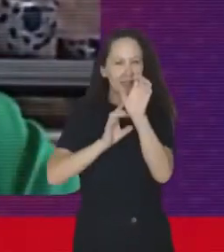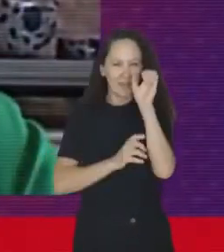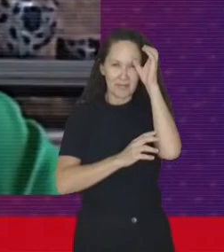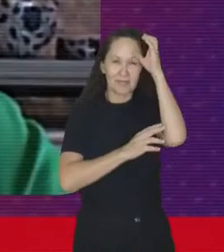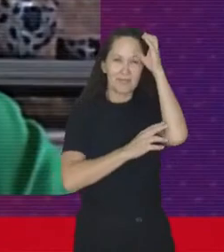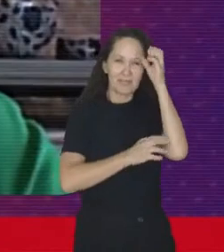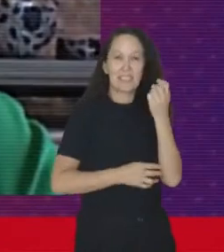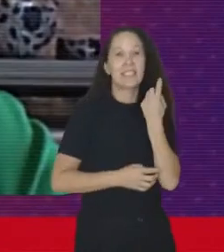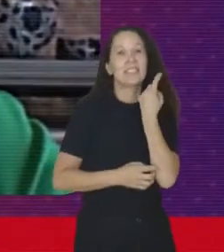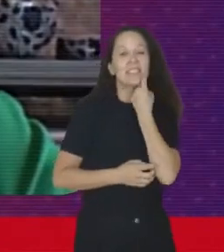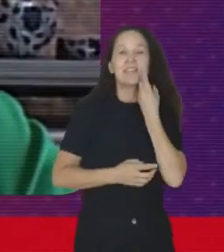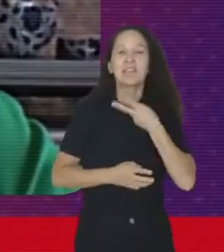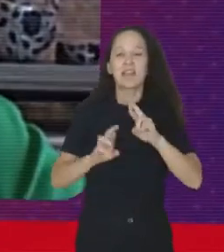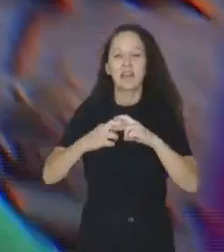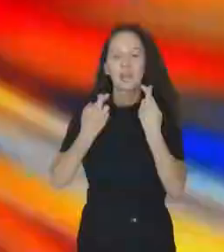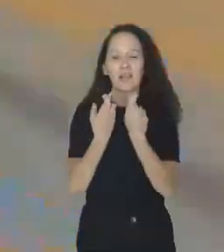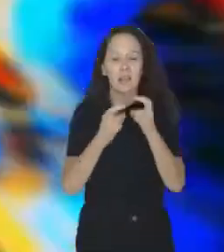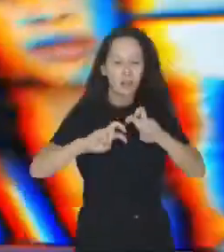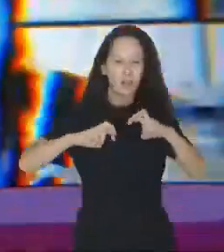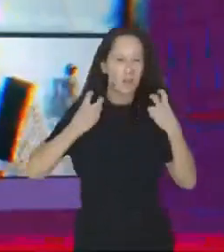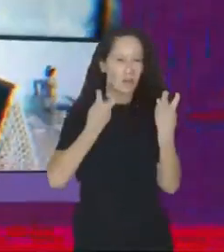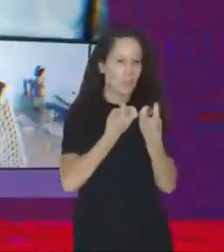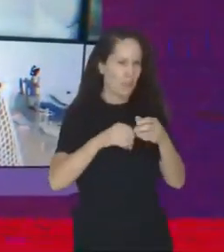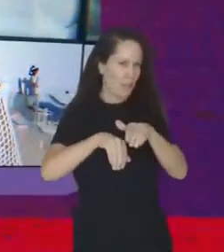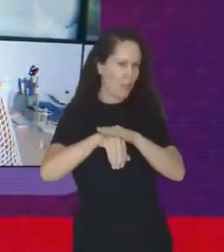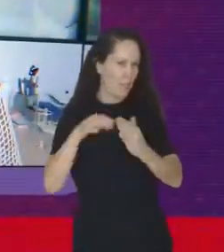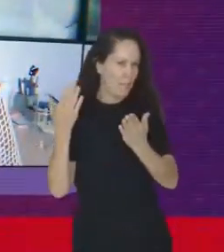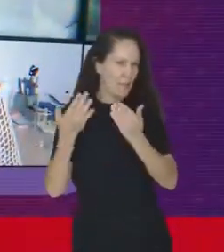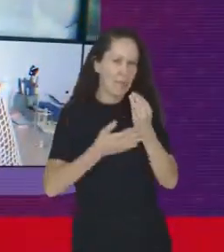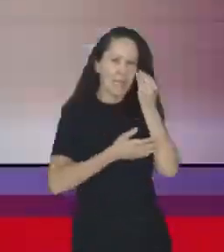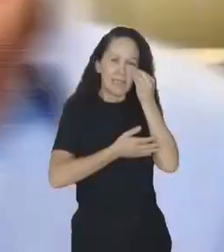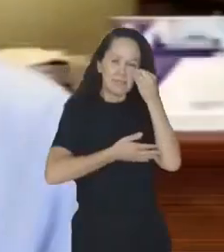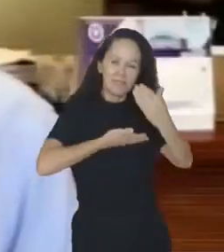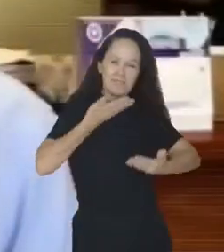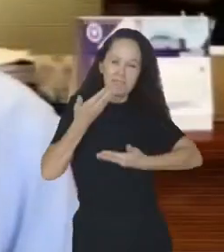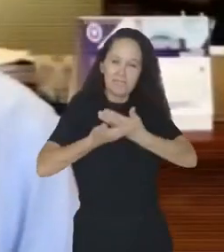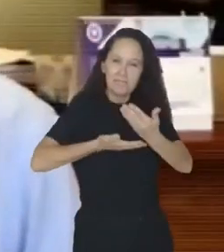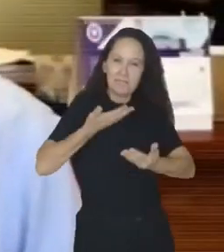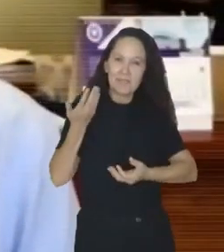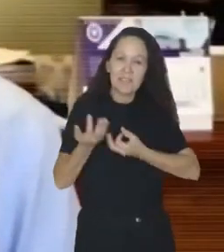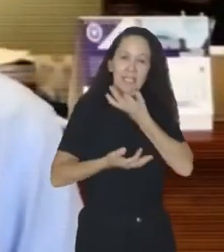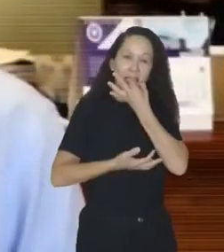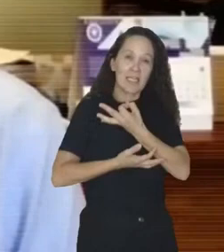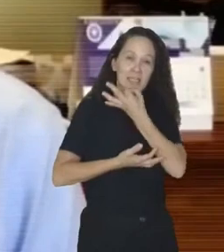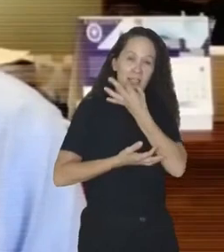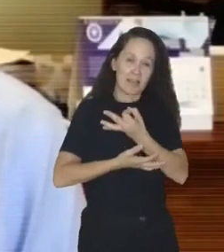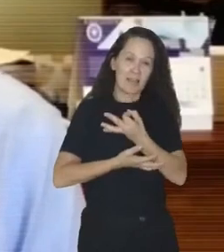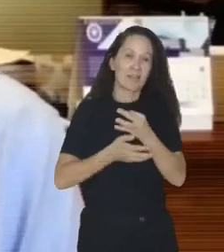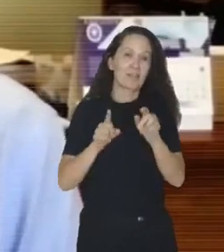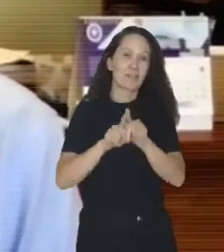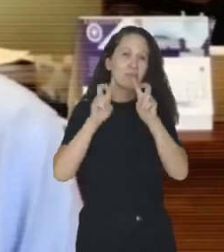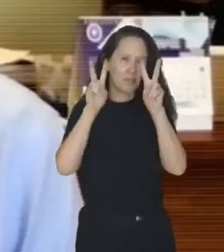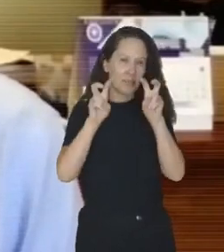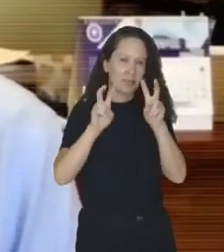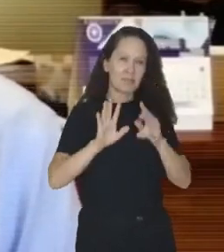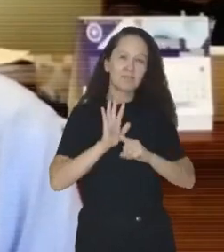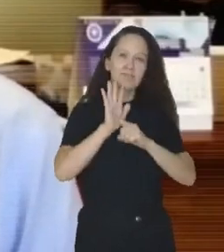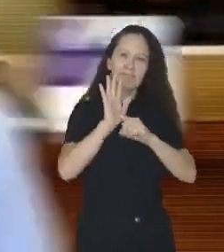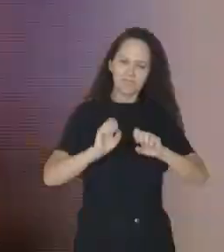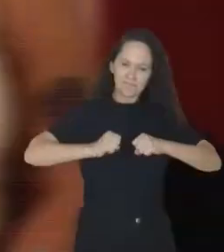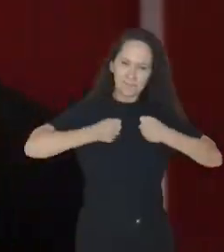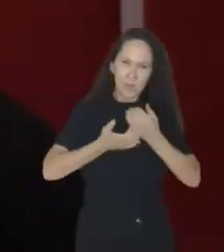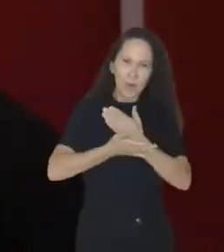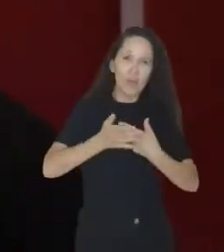Às sextas-feiras, elas se reúnem em uma roda de conversa para trocar experiências e visões sobre o assunto. E para mostrar que o engajamento político